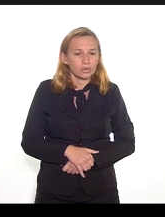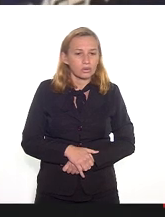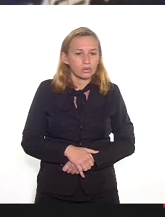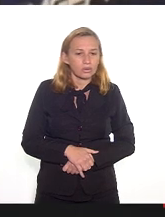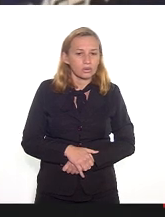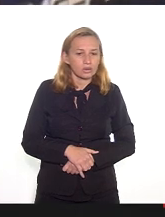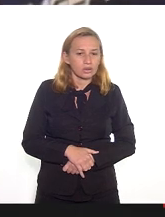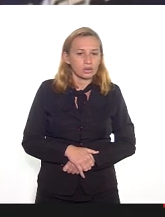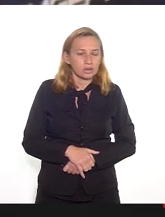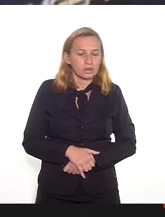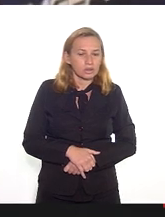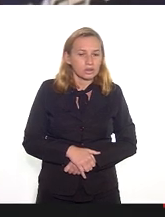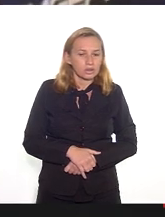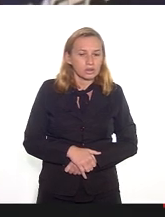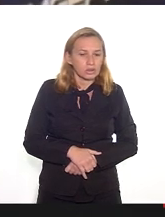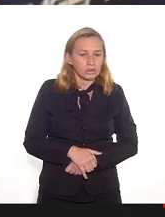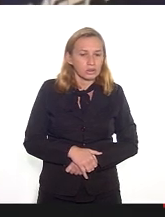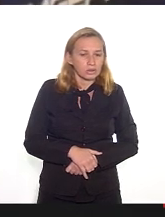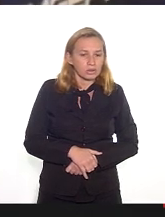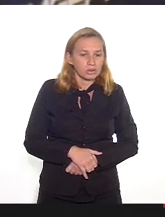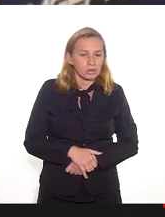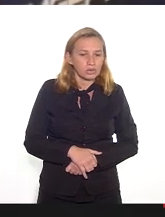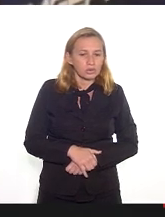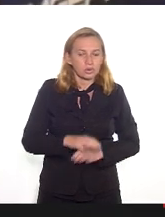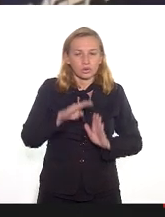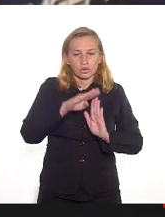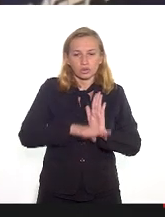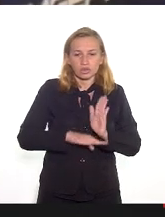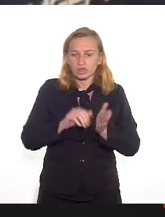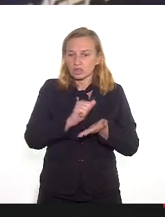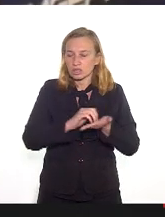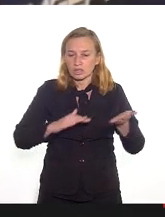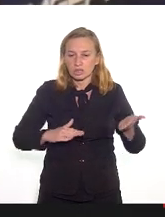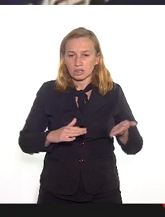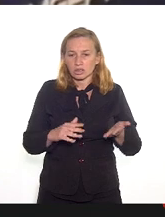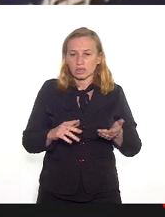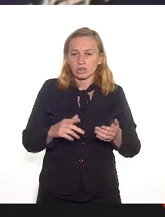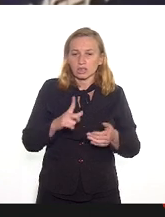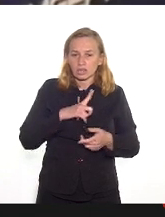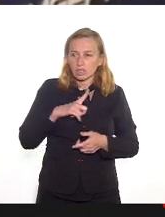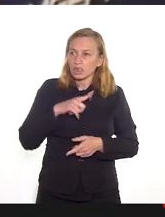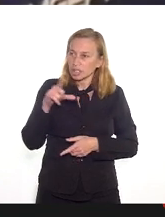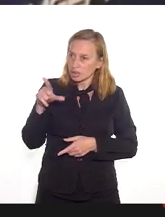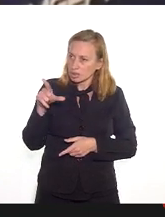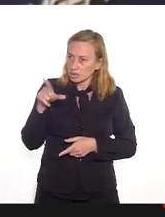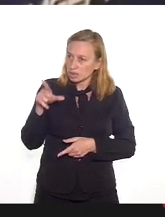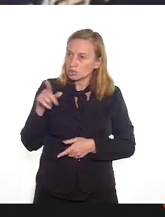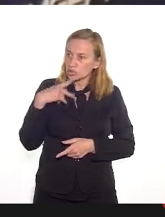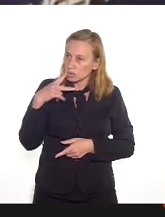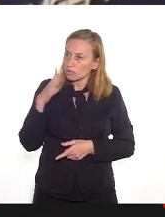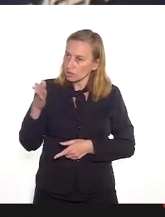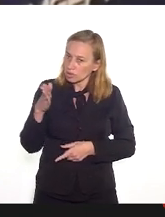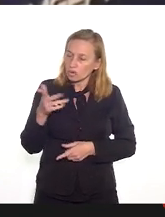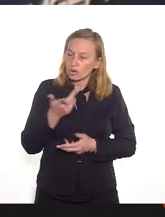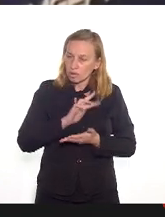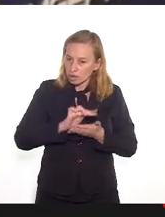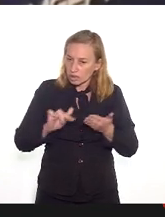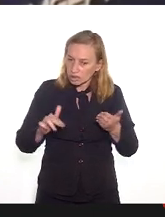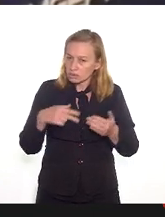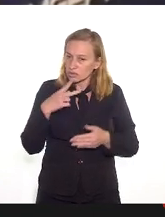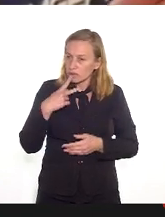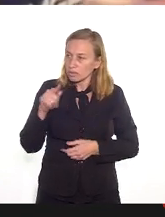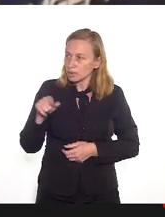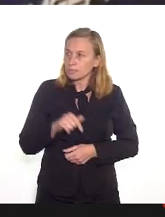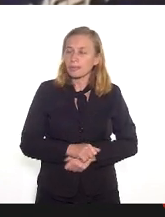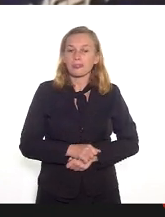Nós temos elencado um conjunto, na agenda, um conjunto enorme de atividades que envolvem essa várias dessas que o senhor acabou